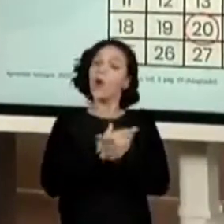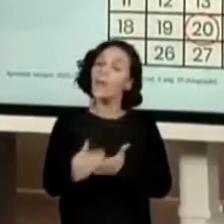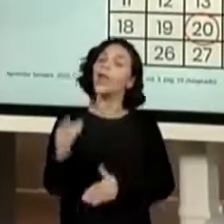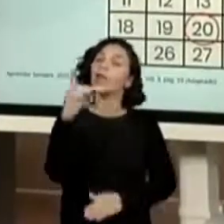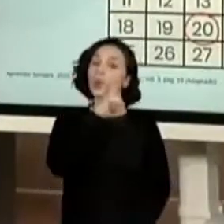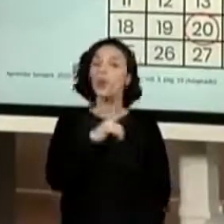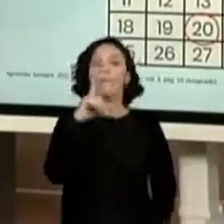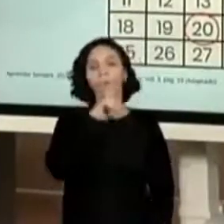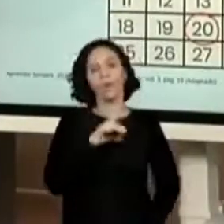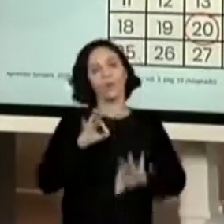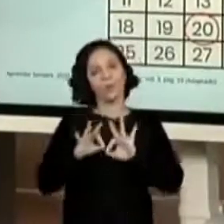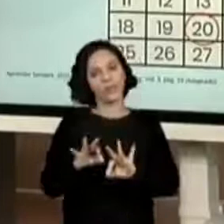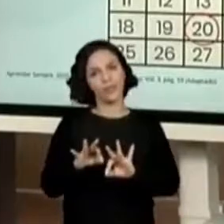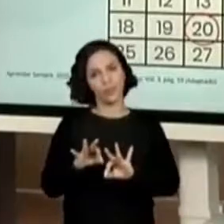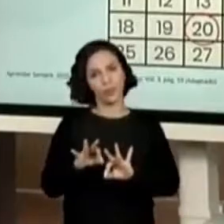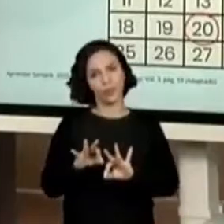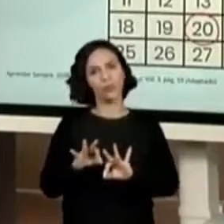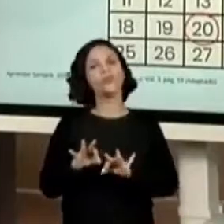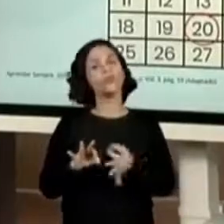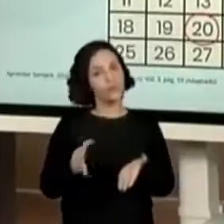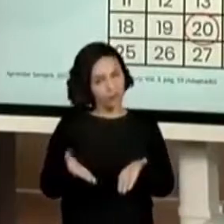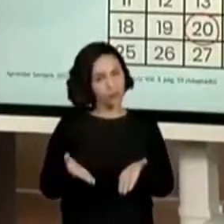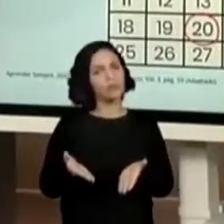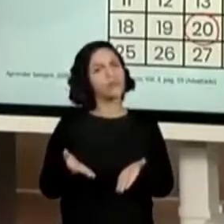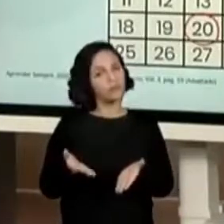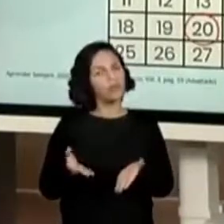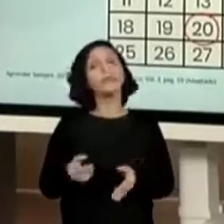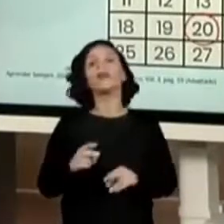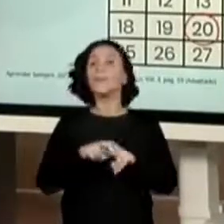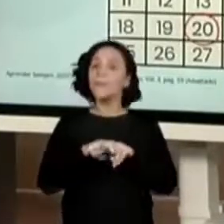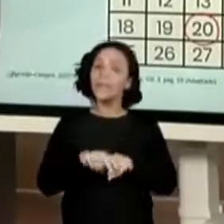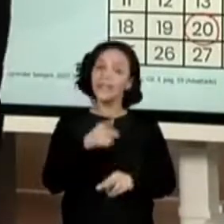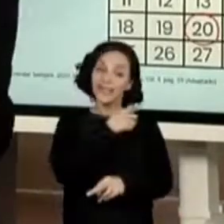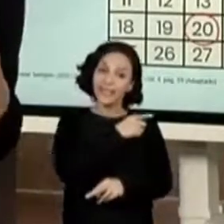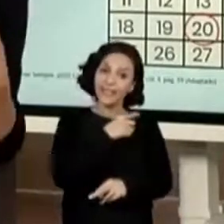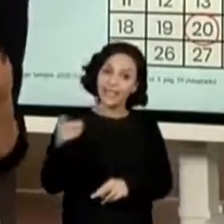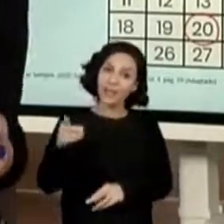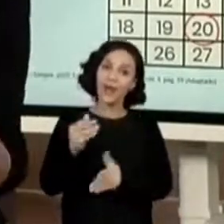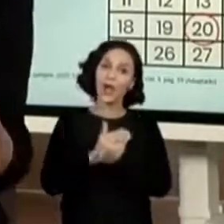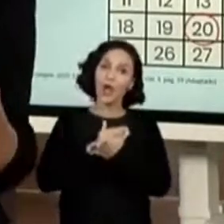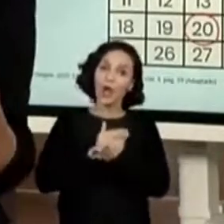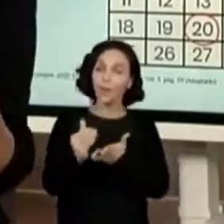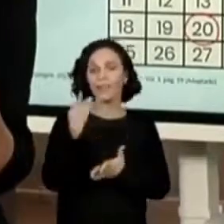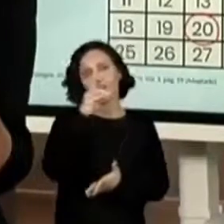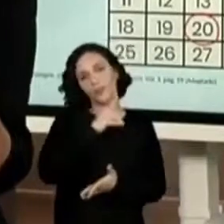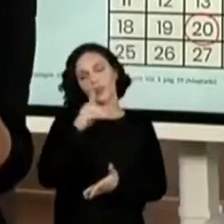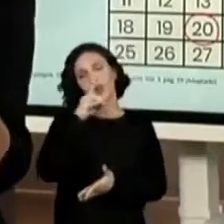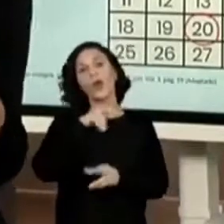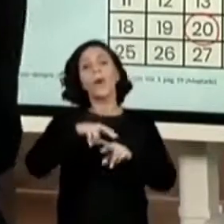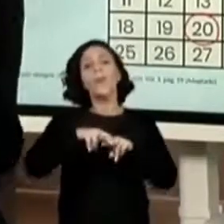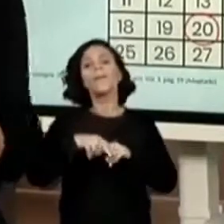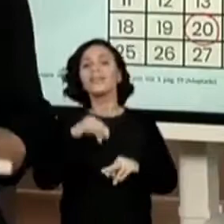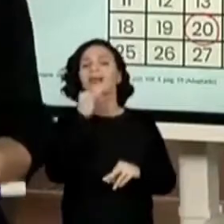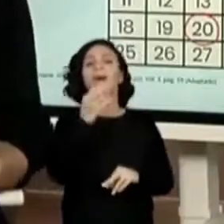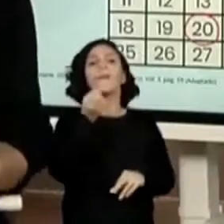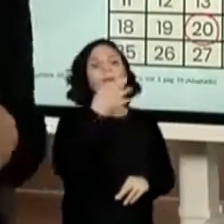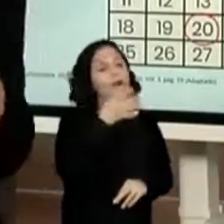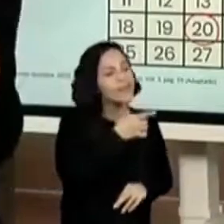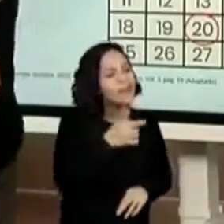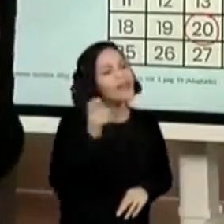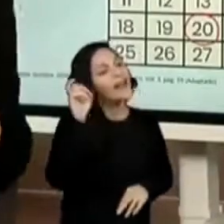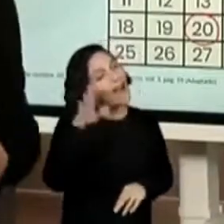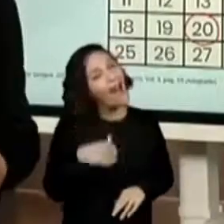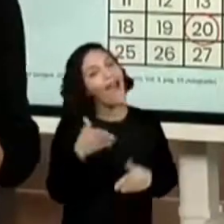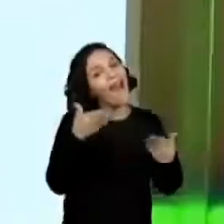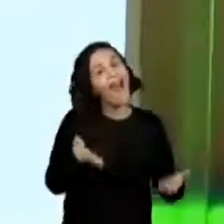Segundo, segunda-feira. Então, domingo é o dia que começa a semana. Por isso que quando a gente vai dar boa semana para alguém, é lá no domingo